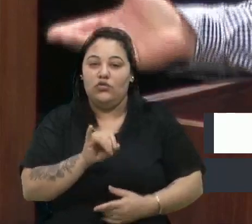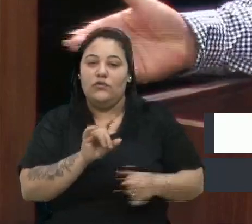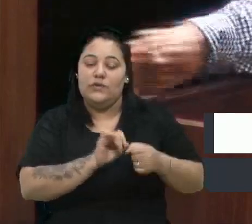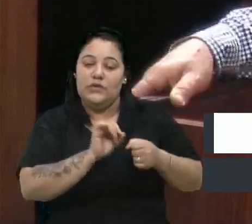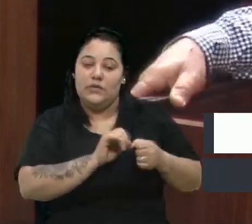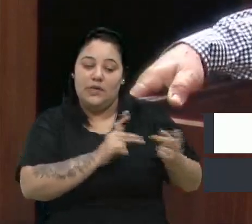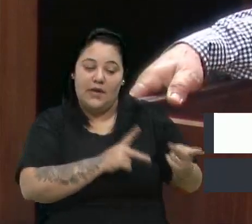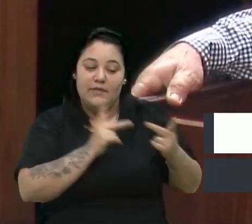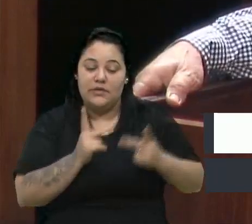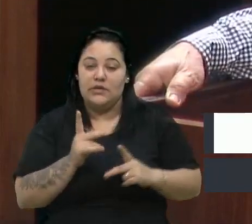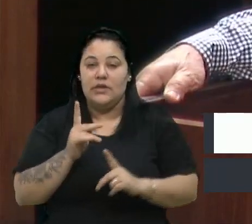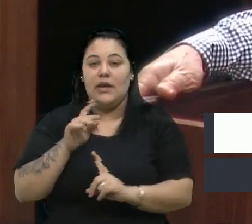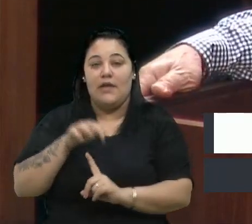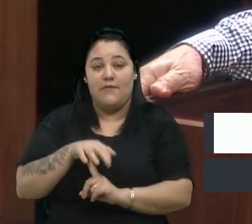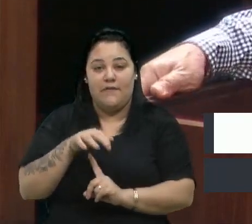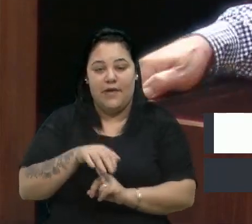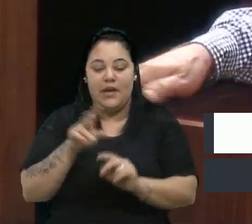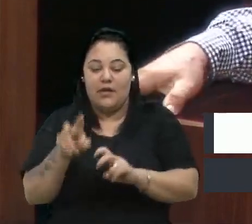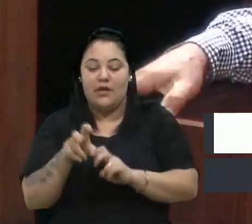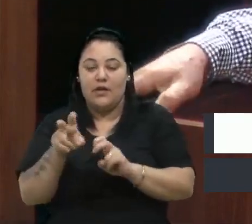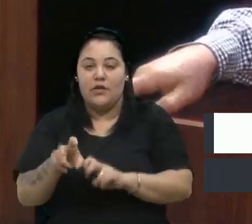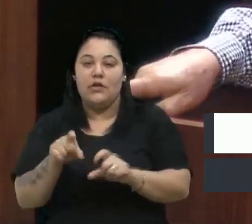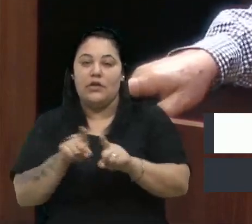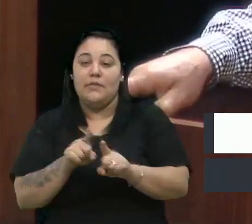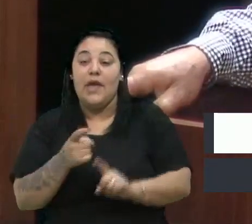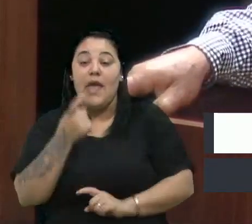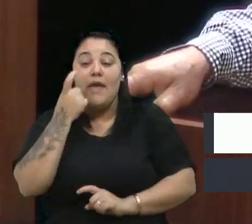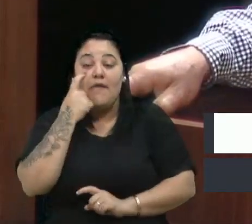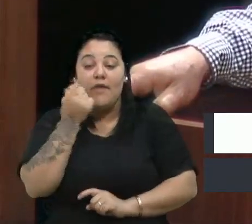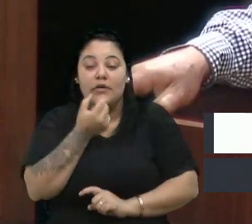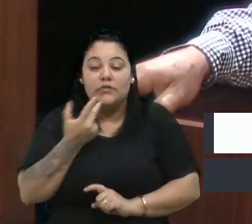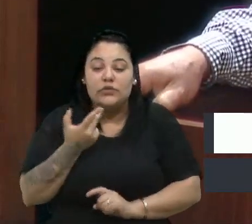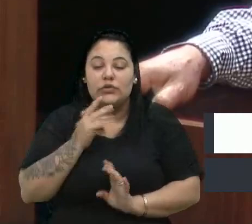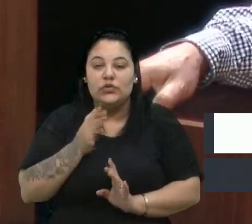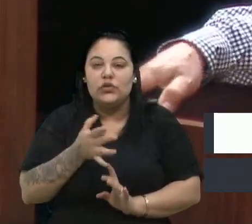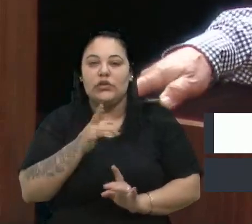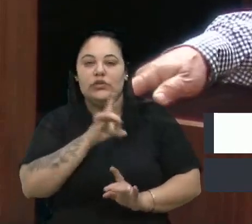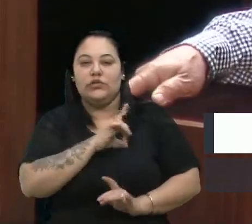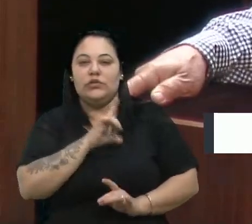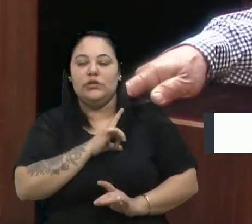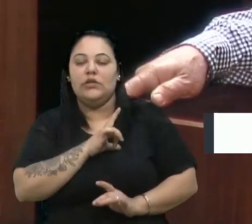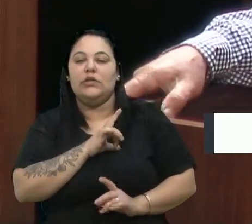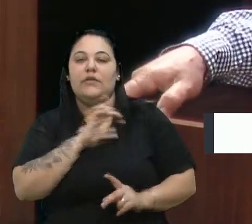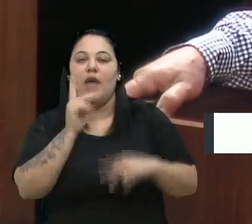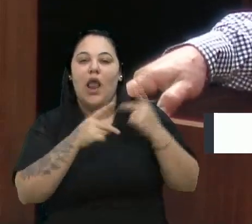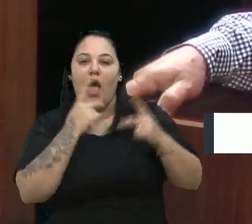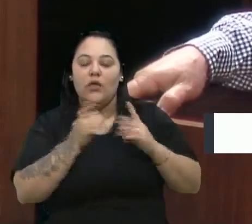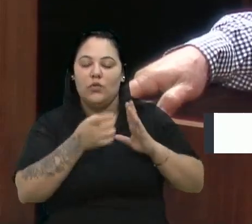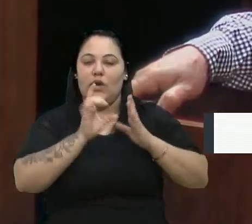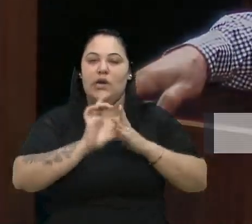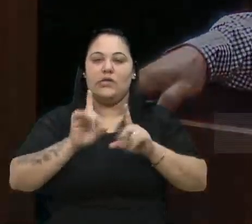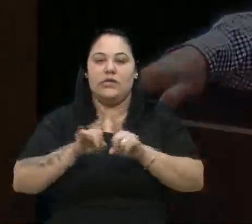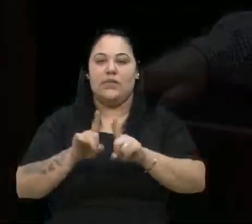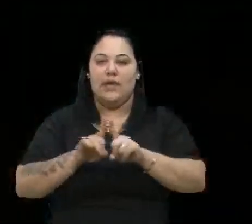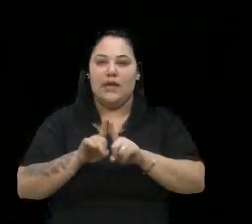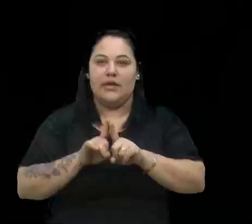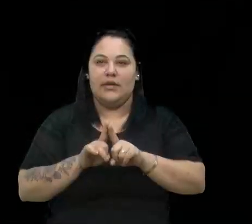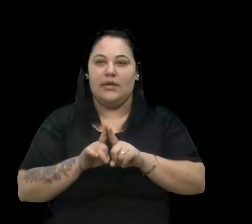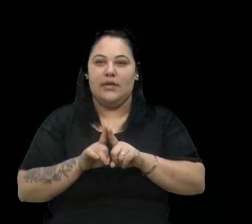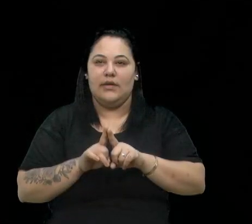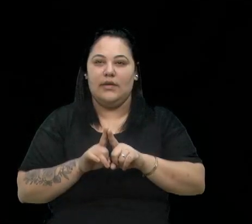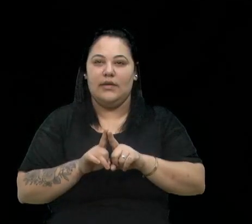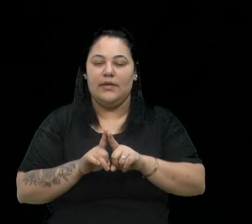na Feira do Agricultor, ver situações. Eu tinha colocado numa das falas minhas ali atrás, que